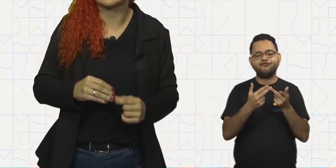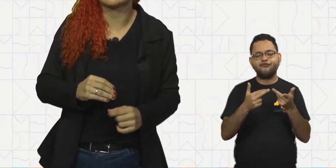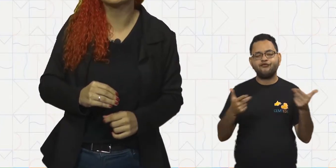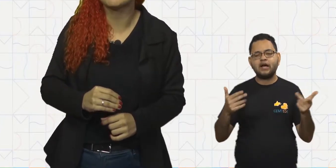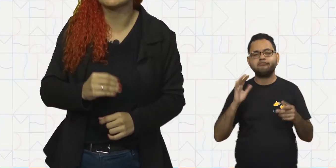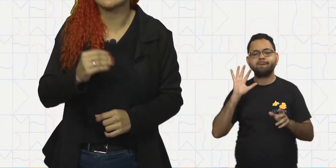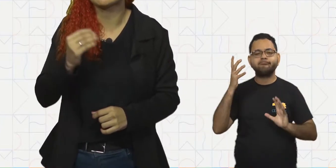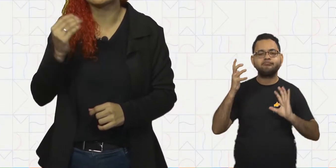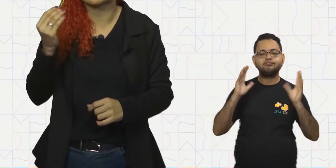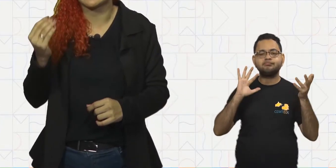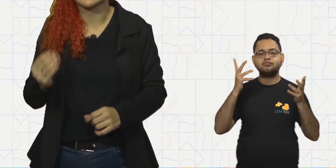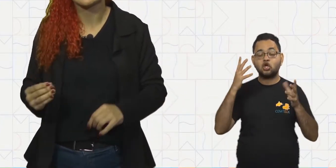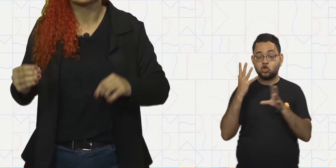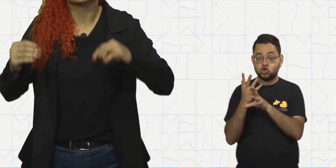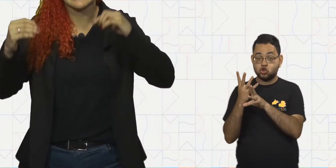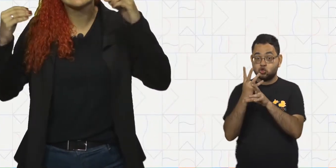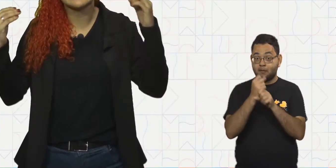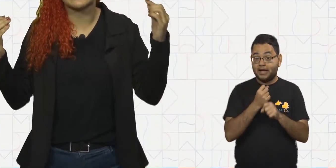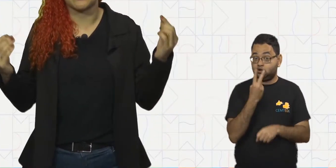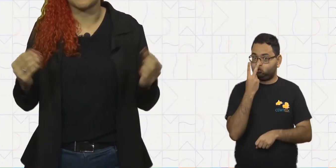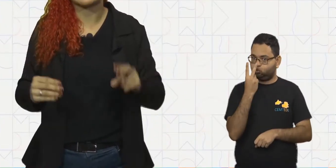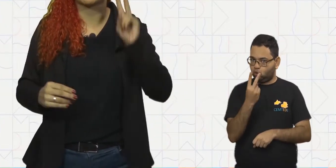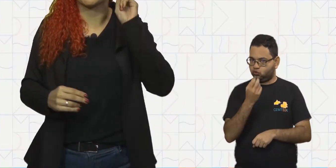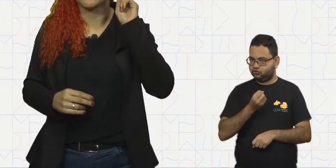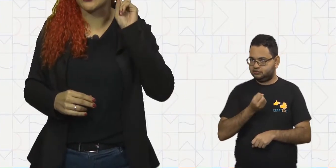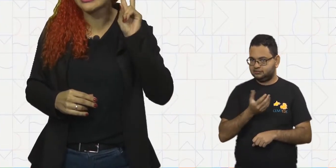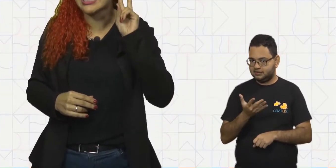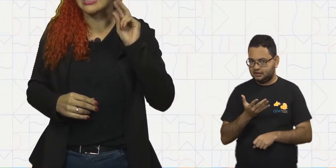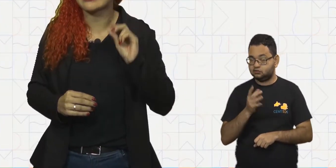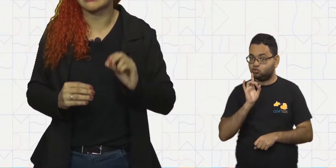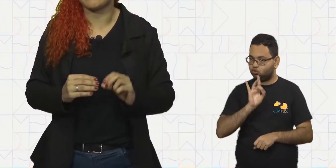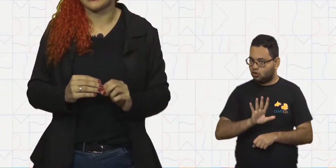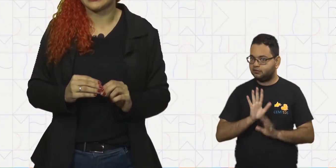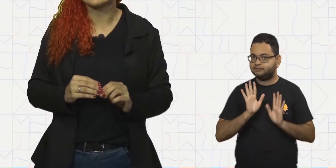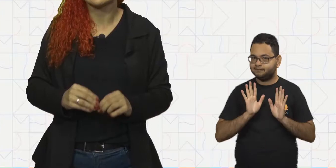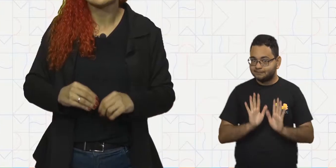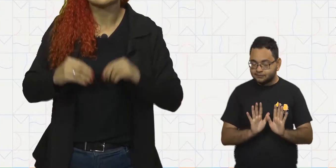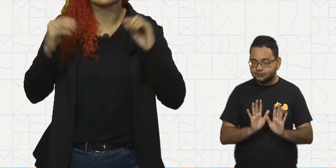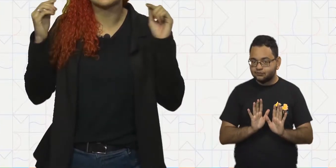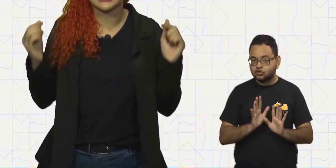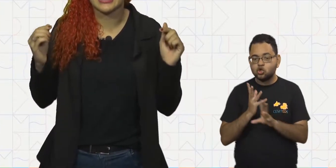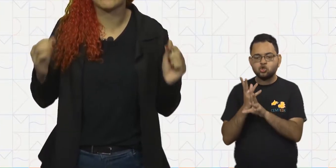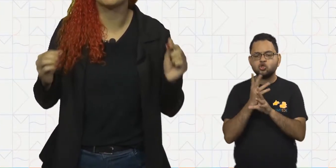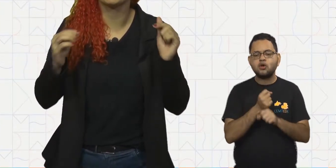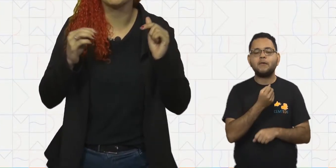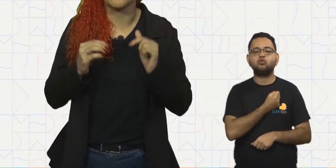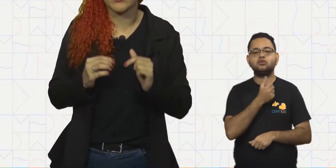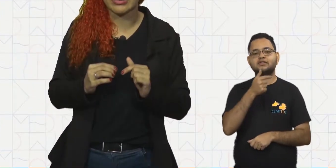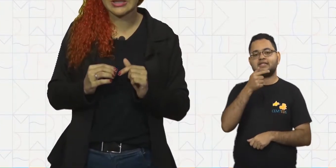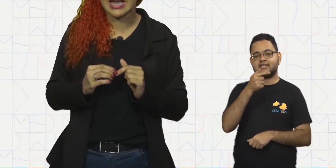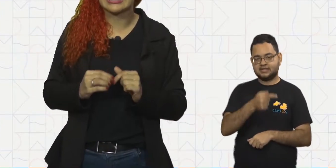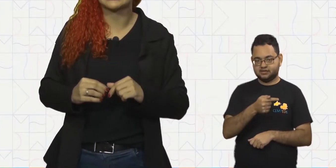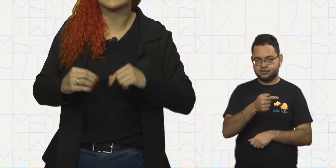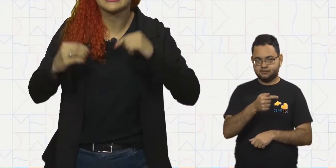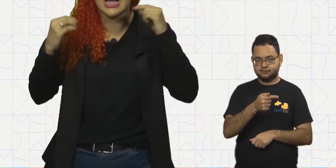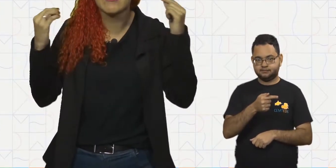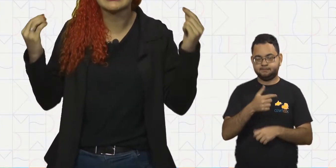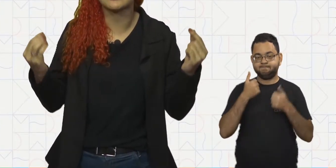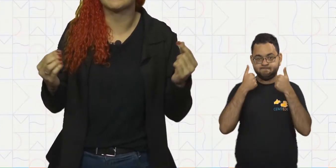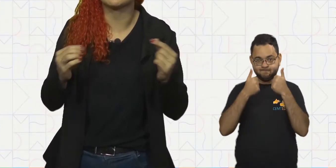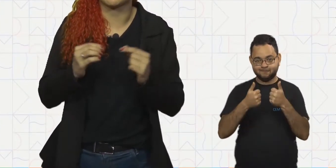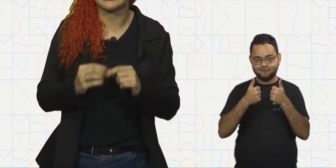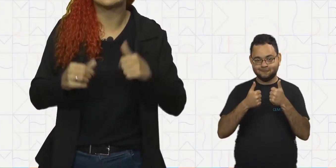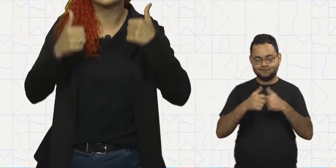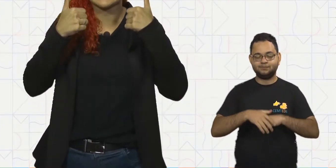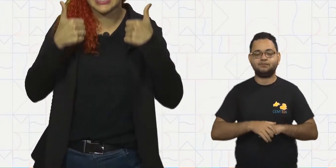possibilidades que nós podemos ter e quais são as com dois dados apenas que geram o número sete